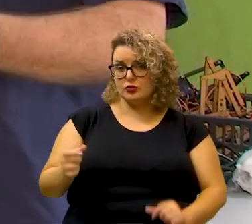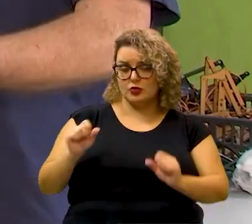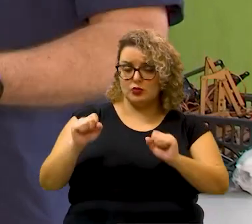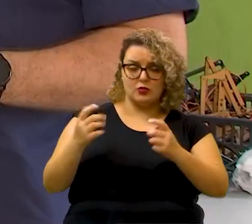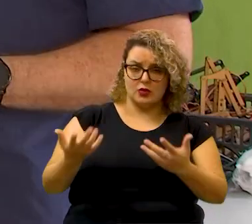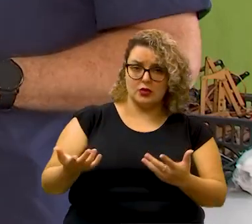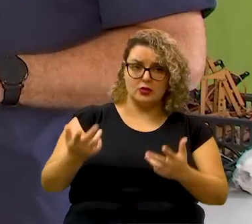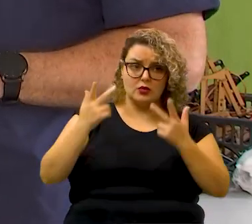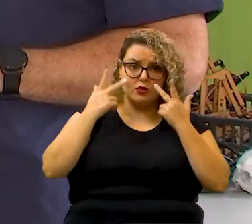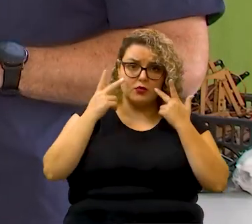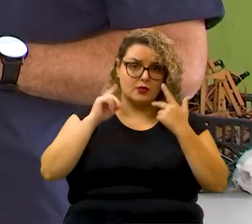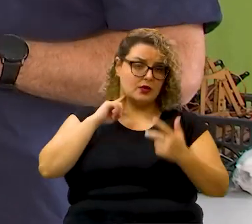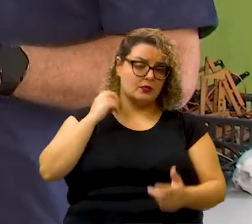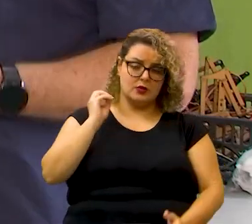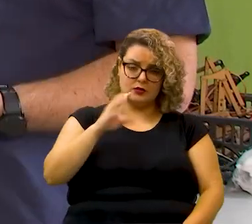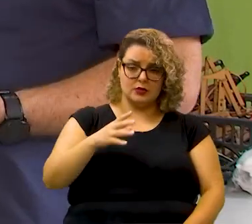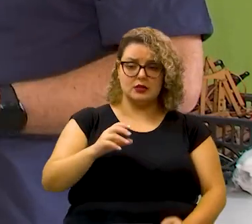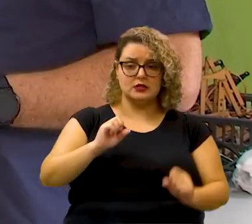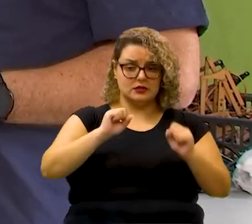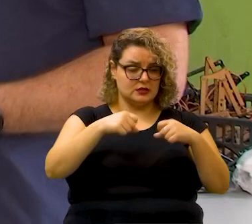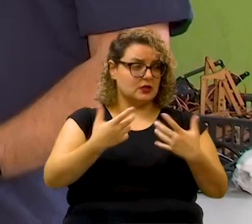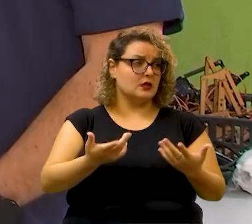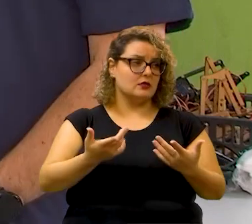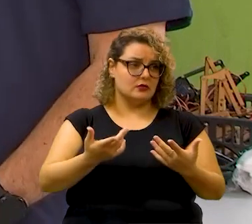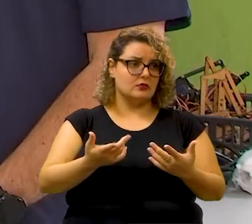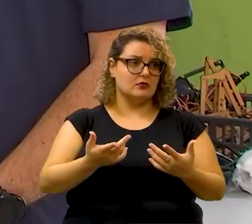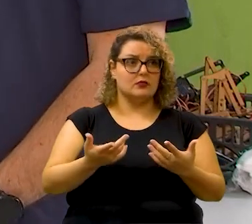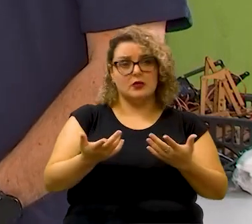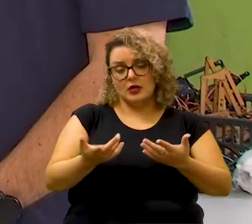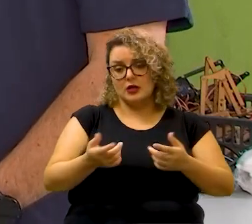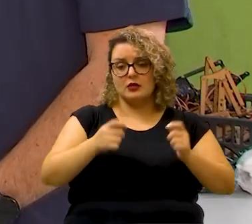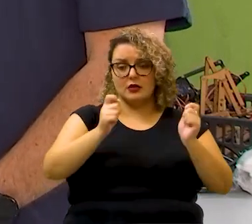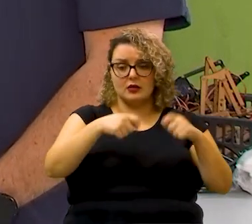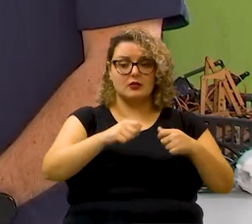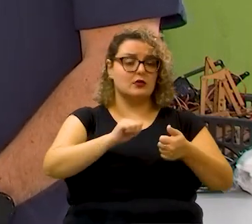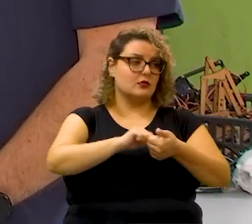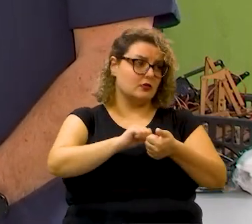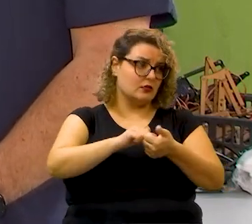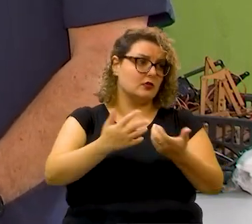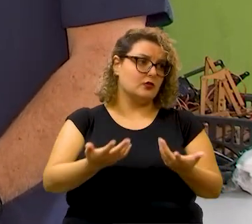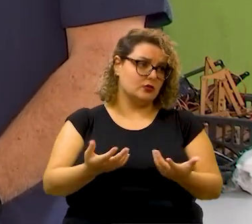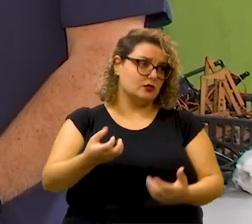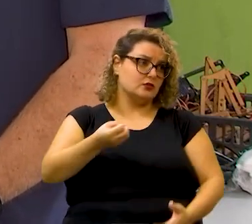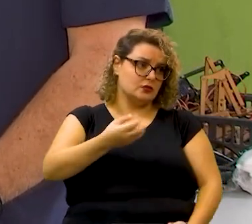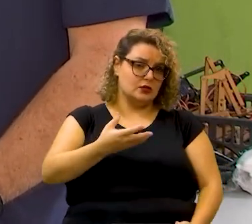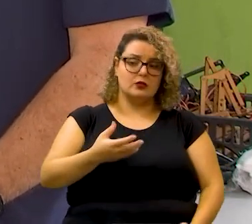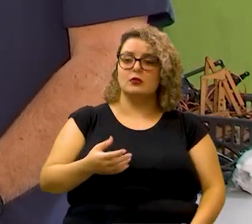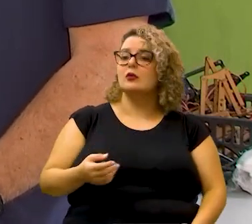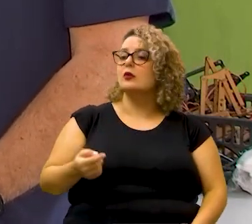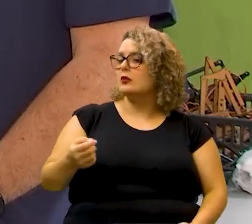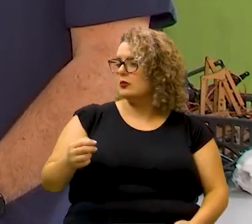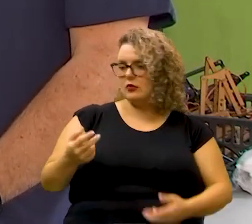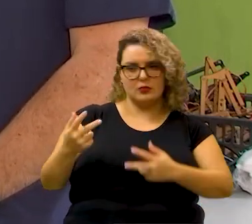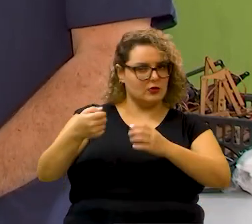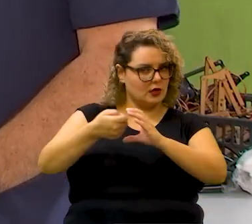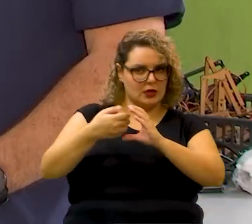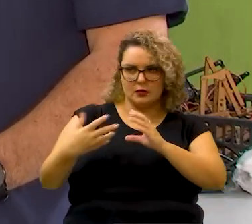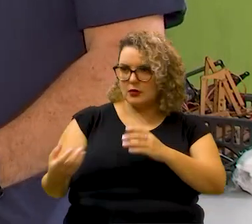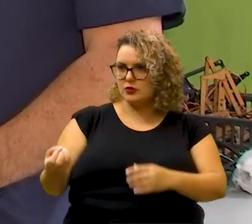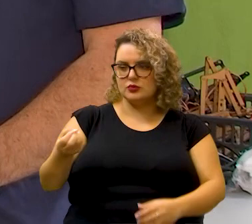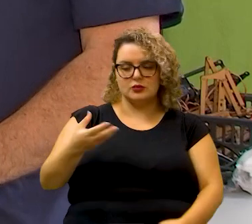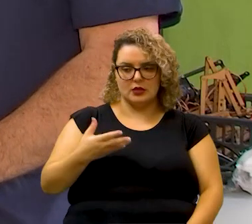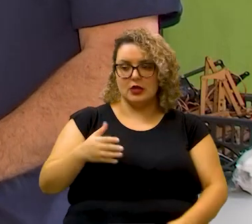daquilo que normalmente é jogado no lixo, né? Sim, e com as mesmas qualidades de um novo, né? Com as